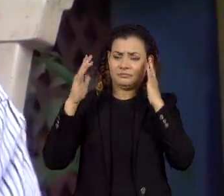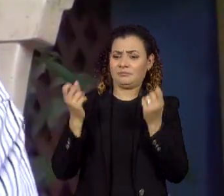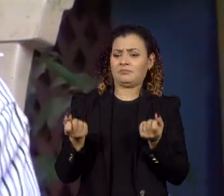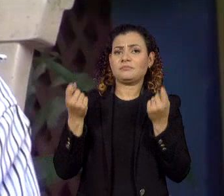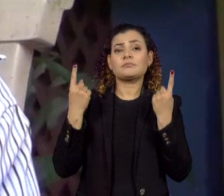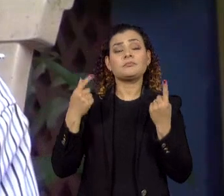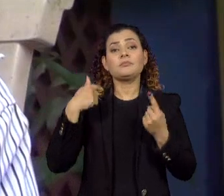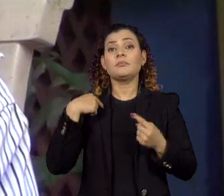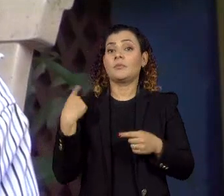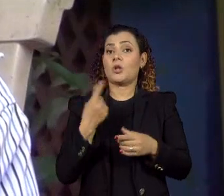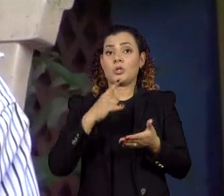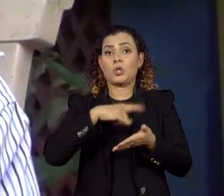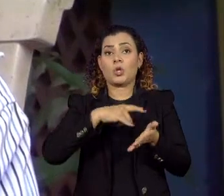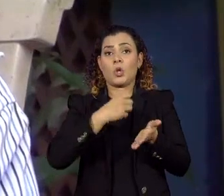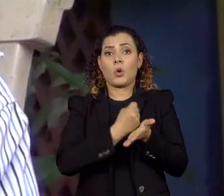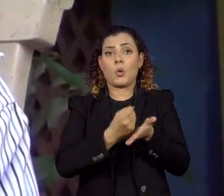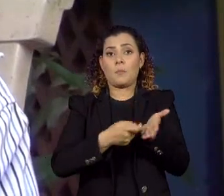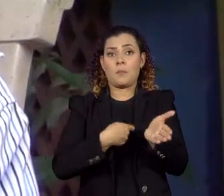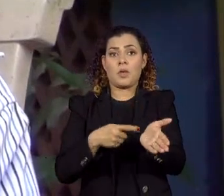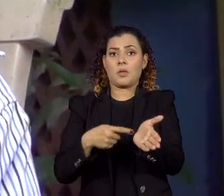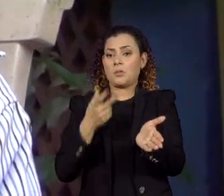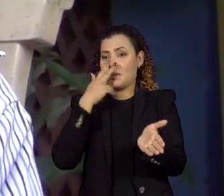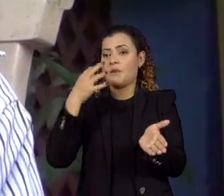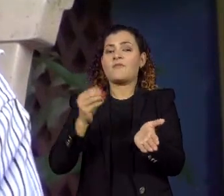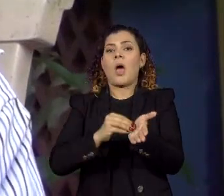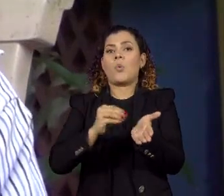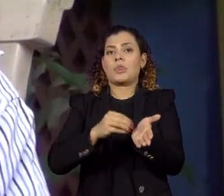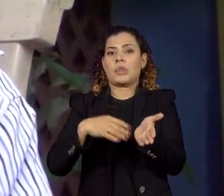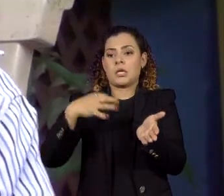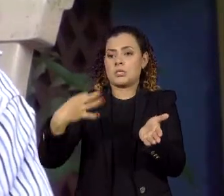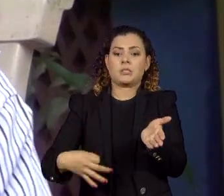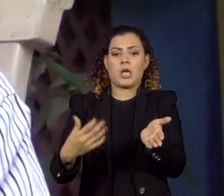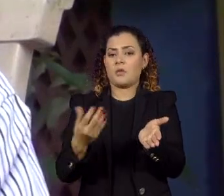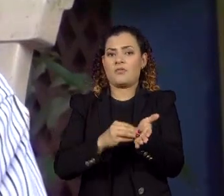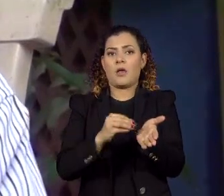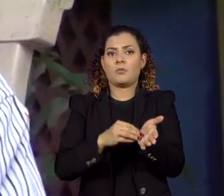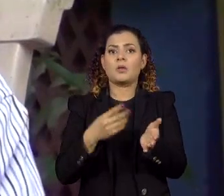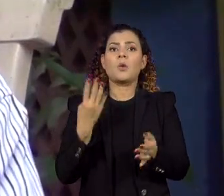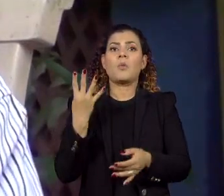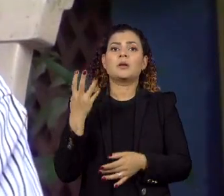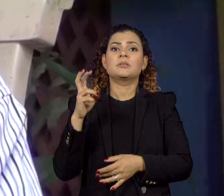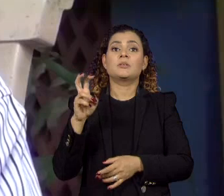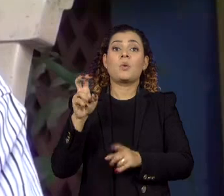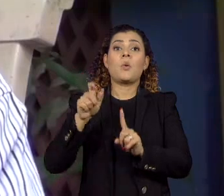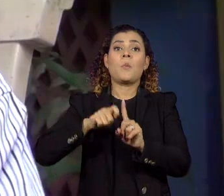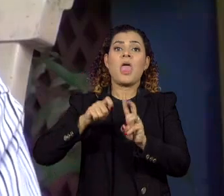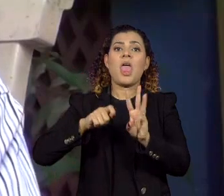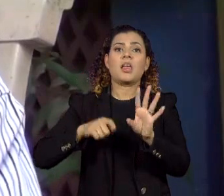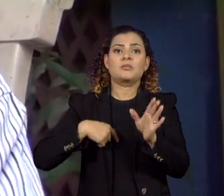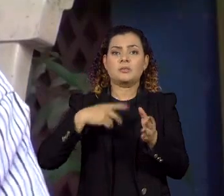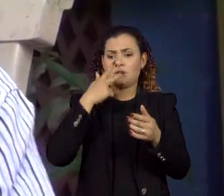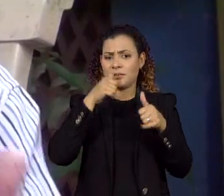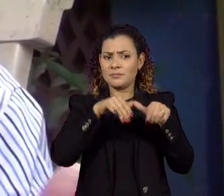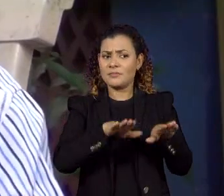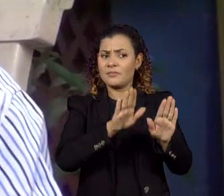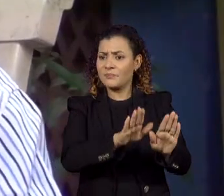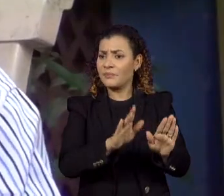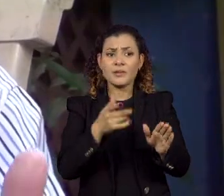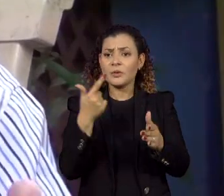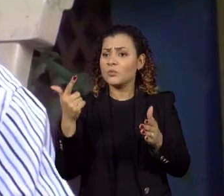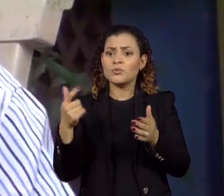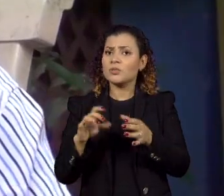e que nossos documentos não estavam em ordem. Já fazia 4 ou 5 meses que estávamos ali e não